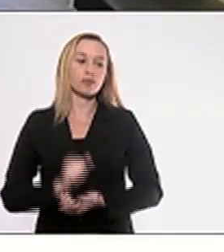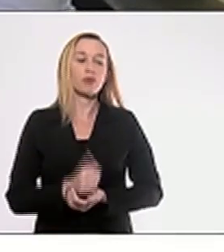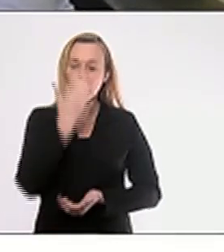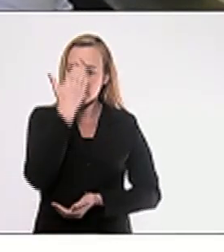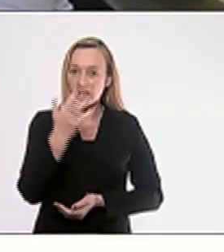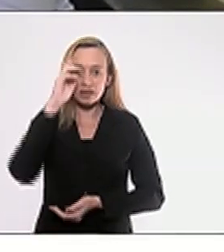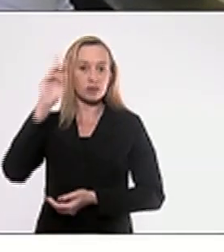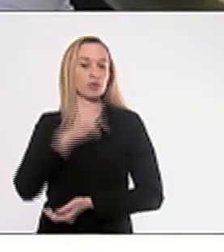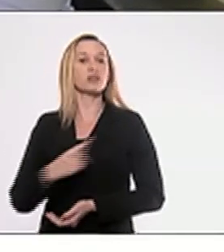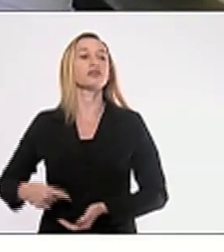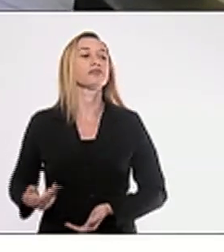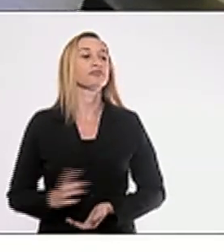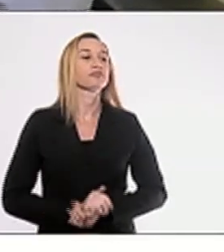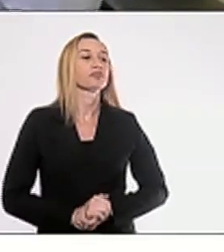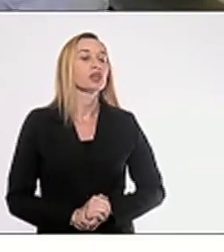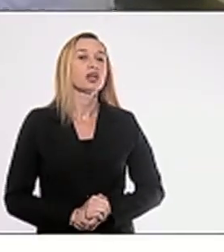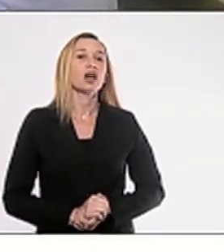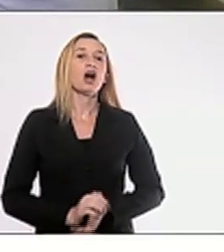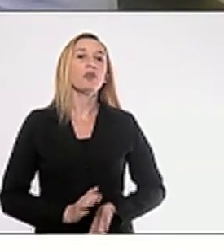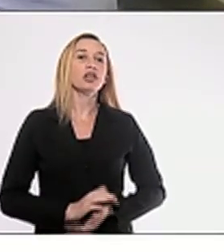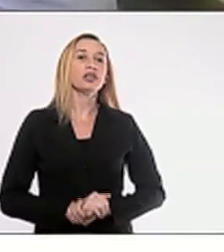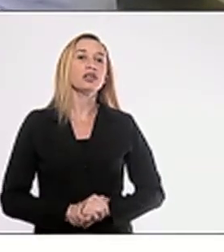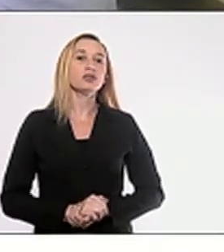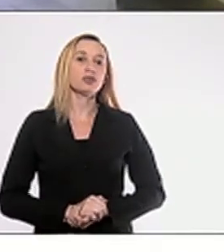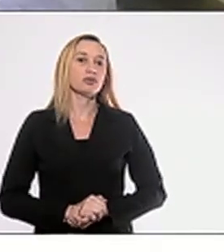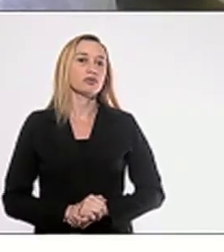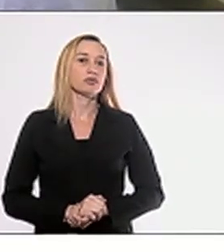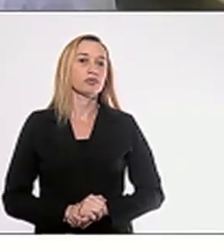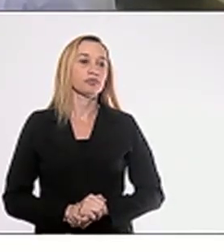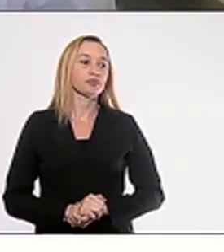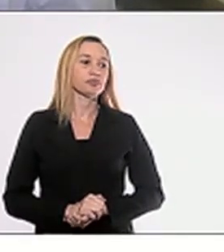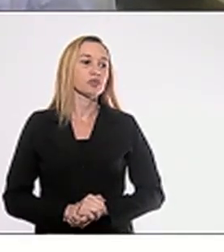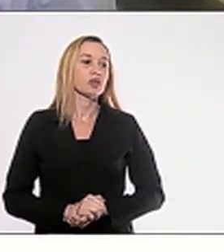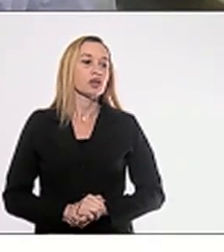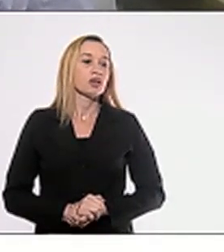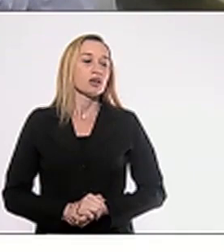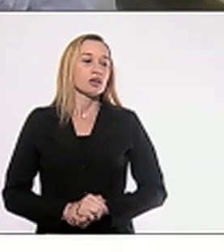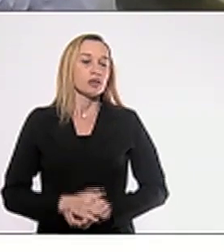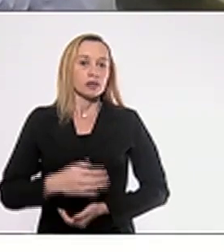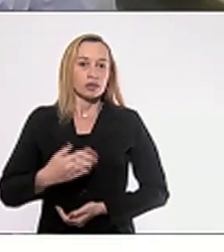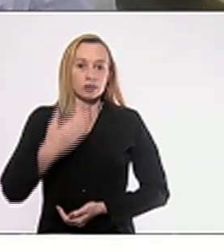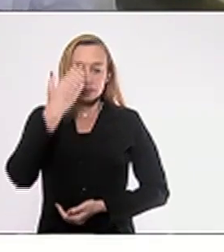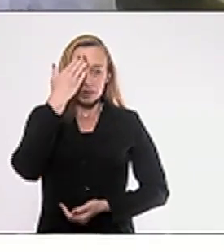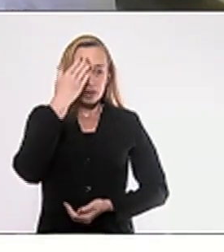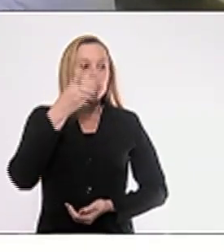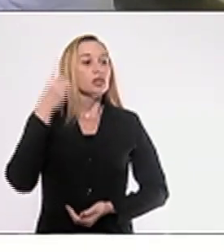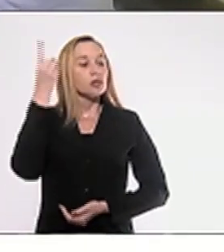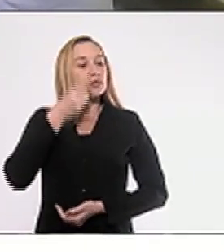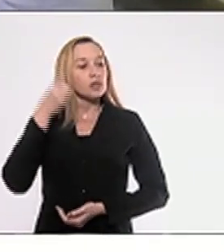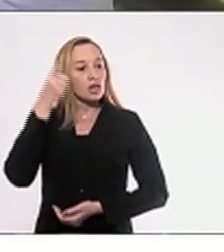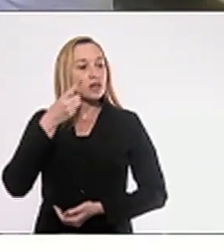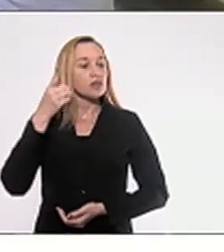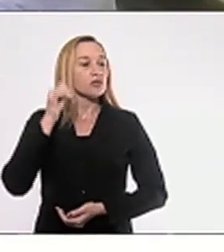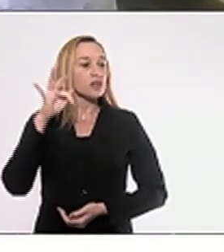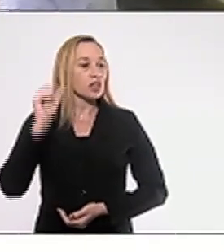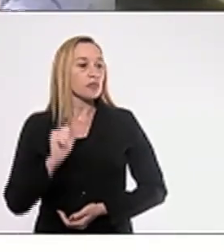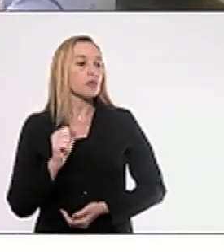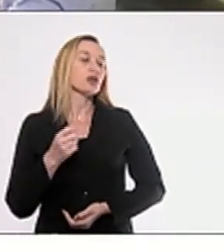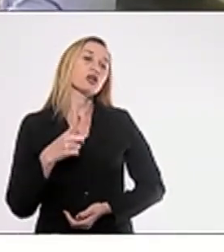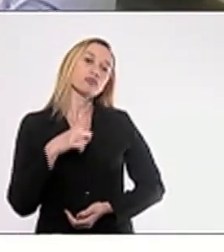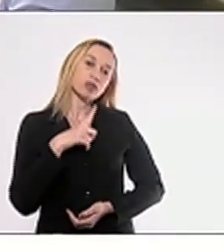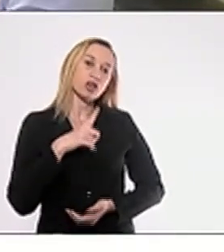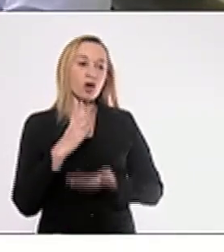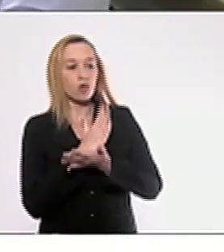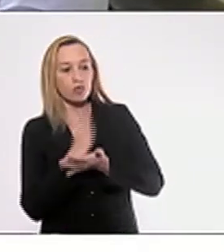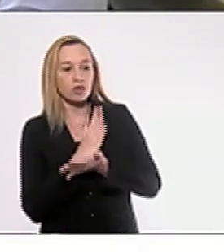Obrigado, presidente. Eram essas perguntas. Obrigado, deputado Tiago. Deputado Felipe. Eu tenho ainda uns questionamentos aqui, e um que eu